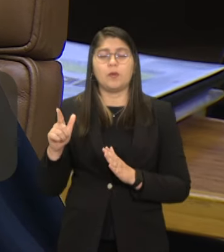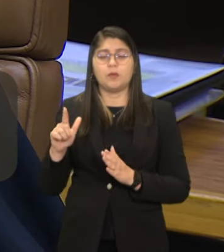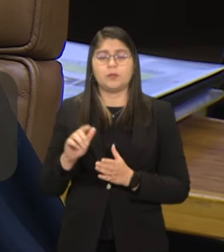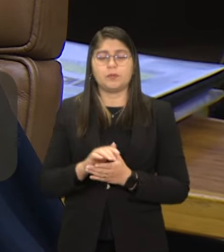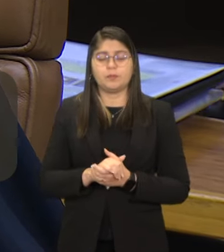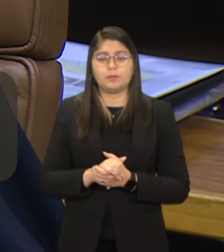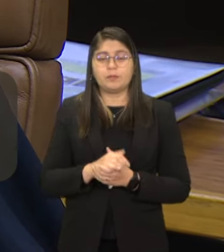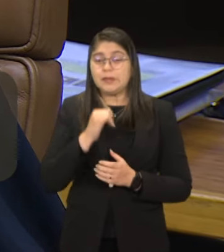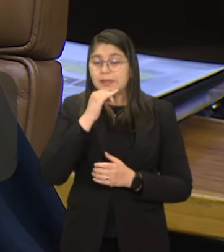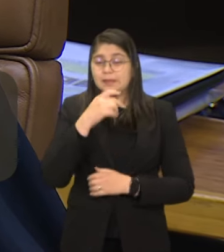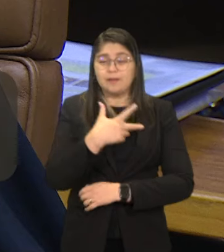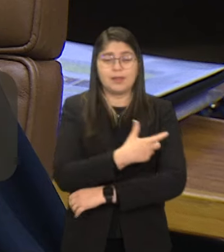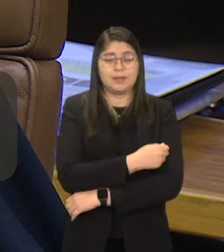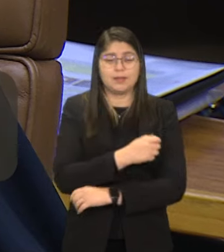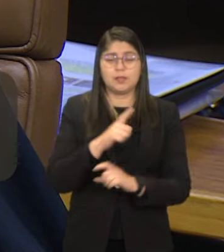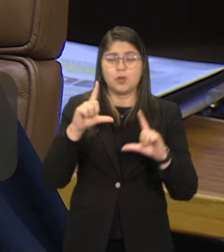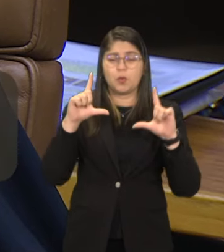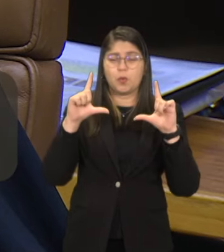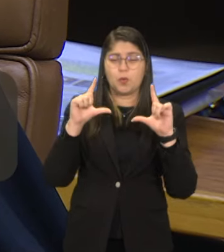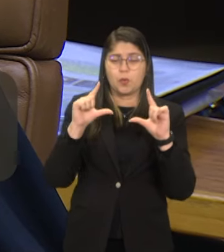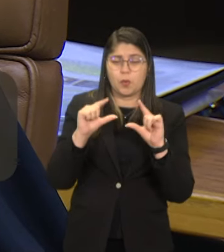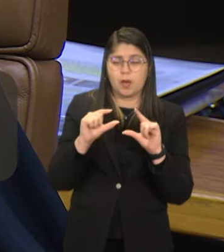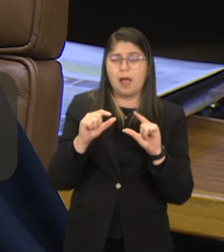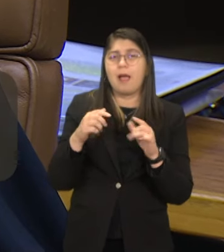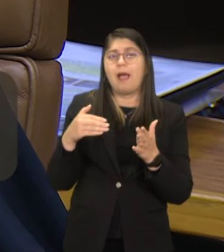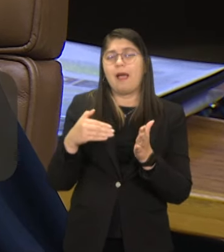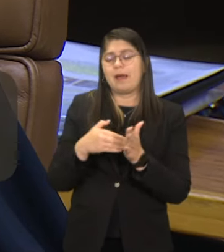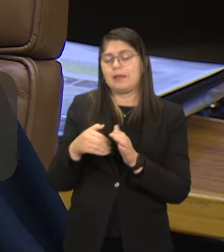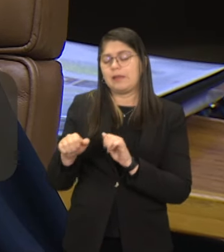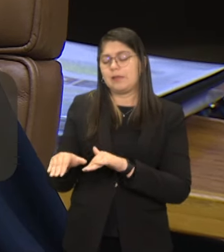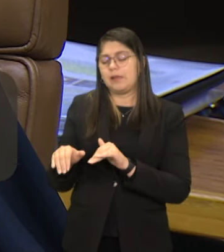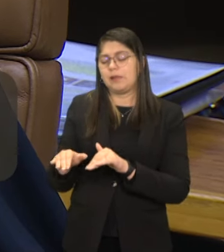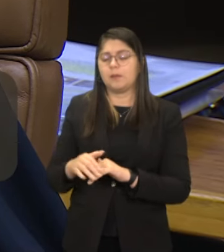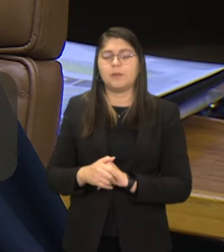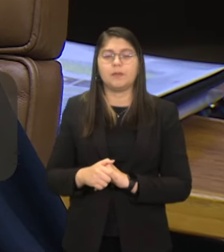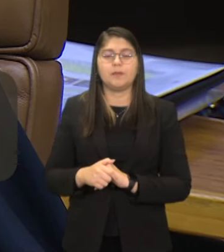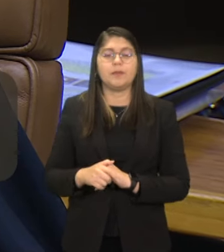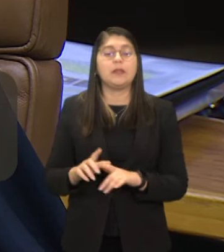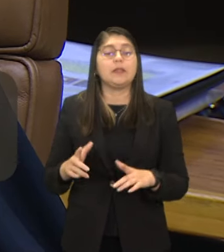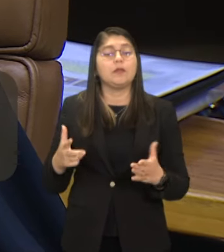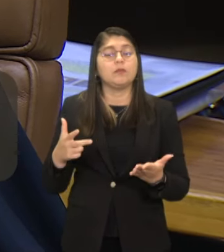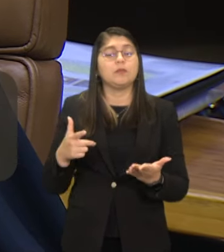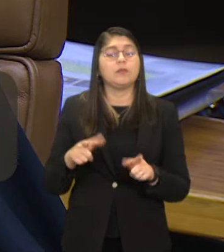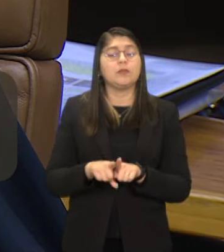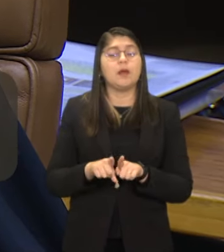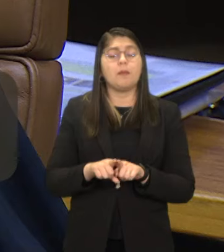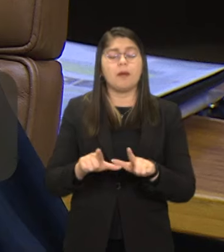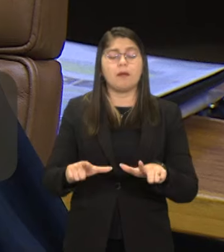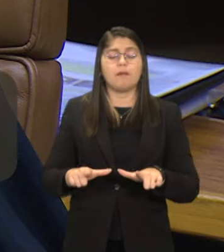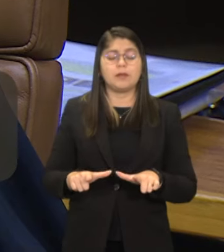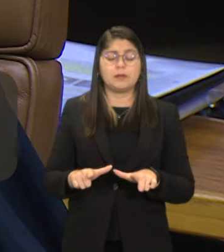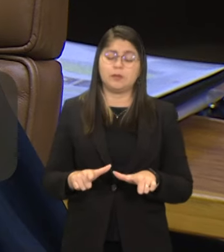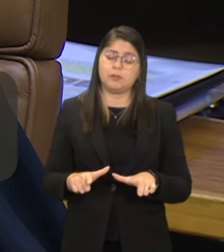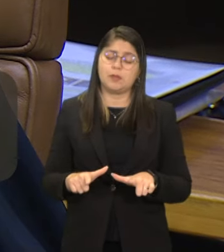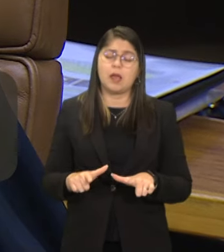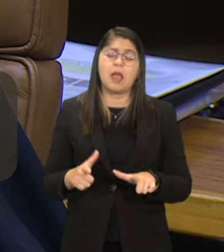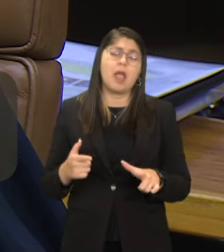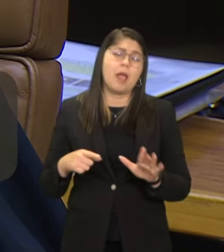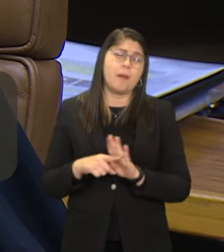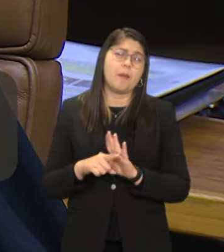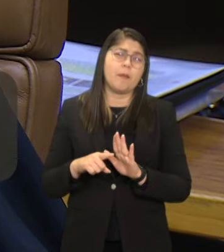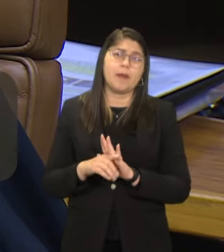cair em período curto de tempo, de poucos meses, a validade de seu respectivo certificado também será de questionável utilidade. Daí, aliás, o poder